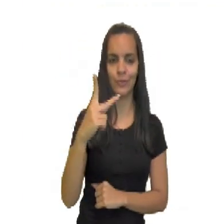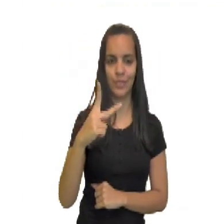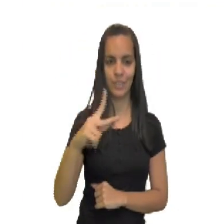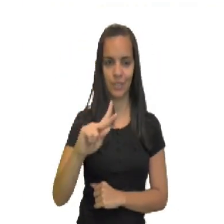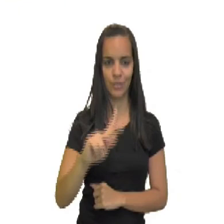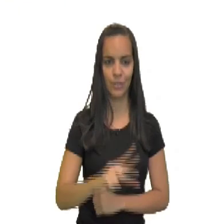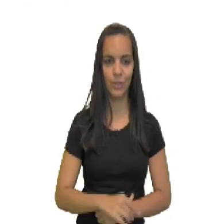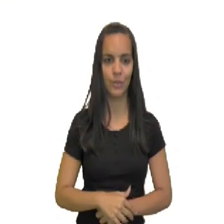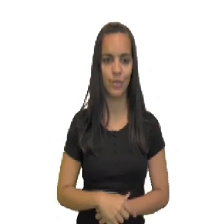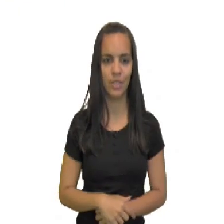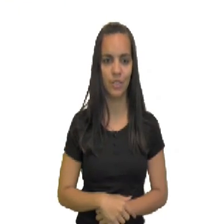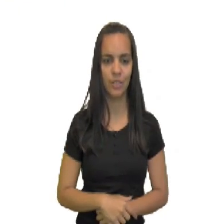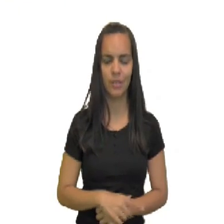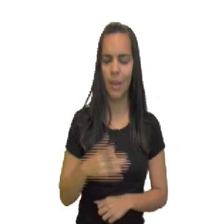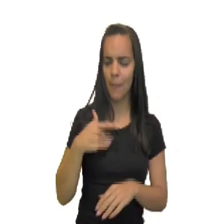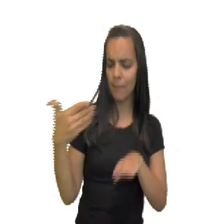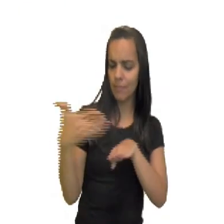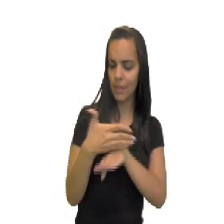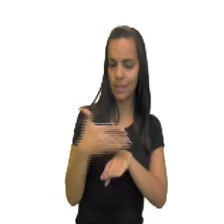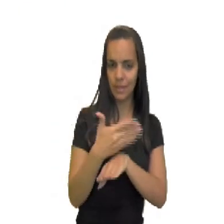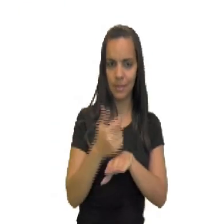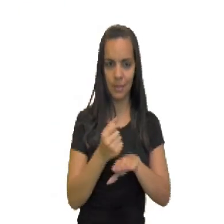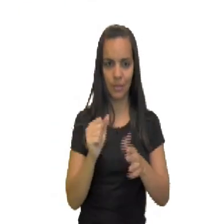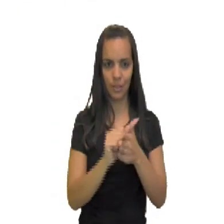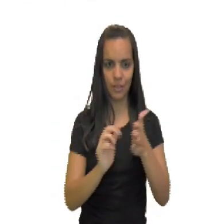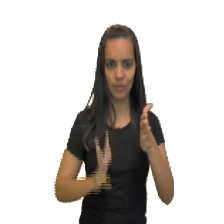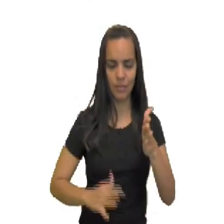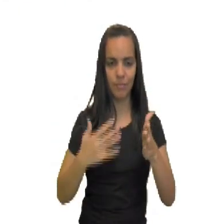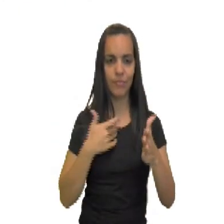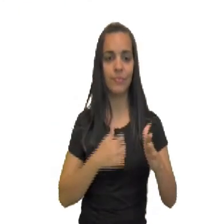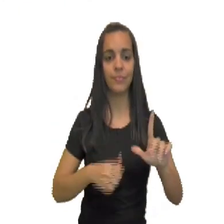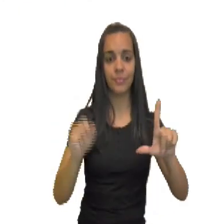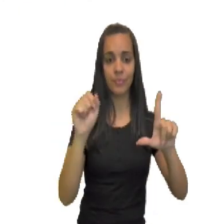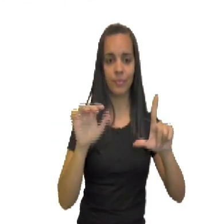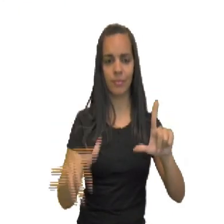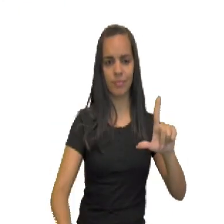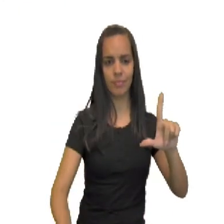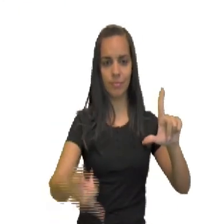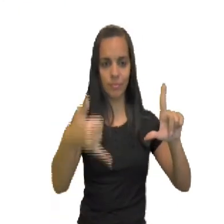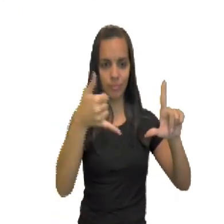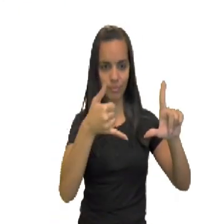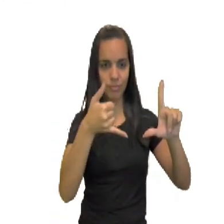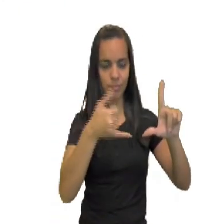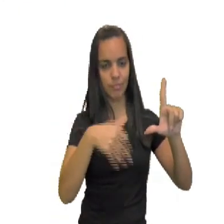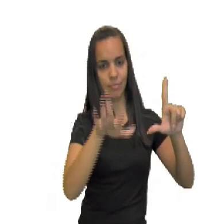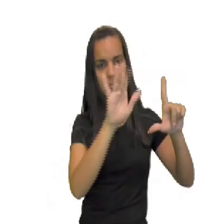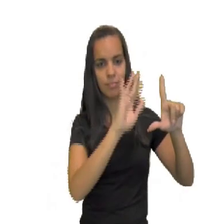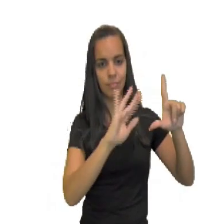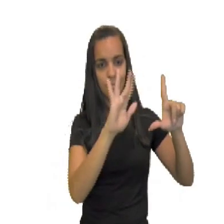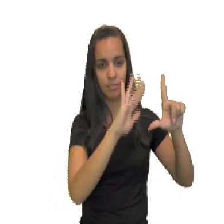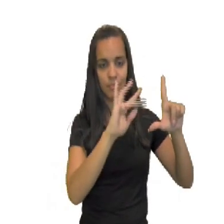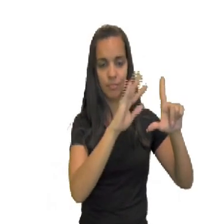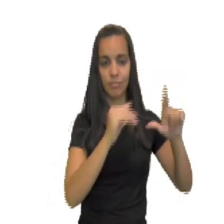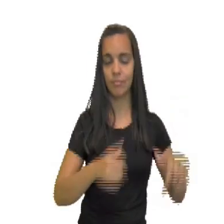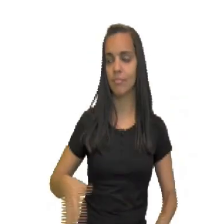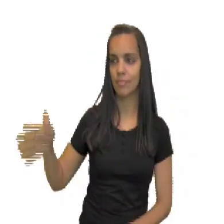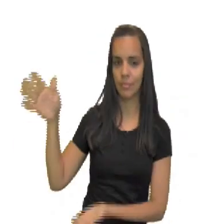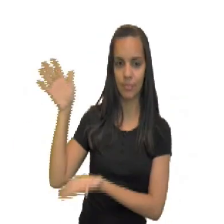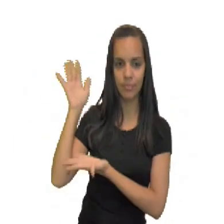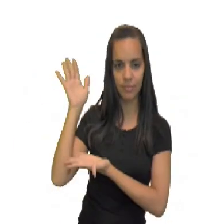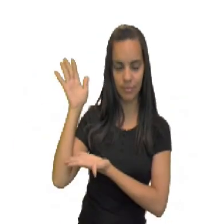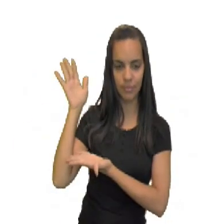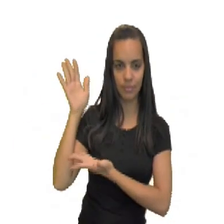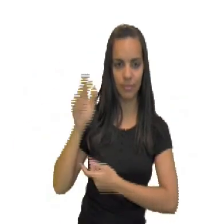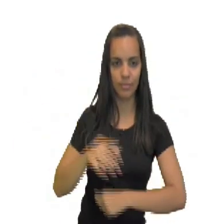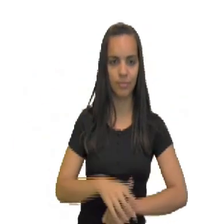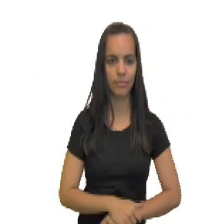para acessar nossas atividades na plataforma SMED GV, aponte a câmera do seu celular na imagem que aparece no